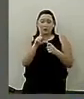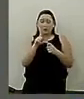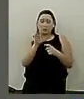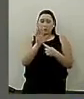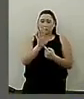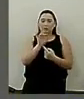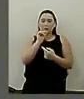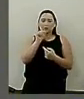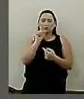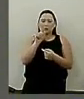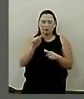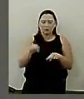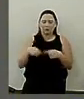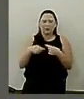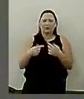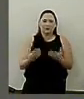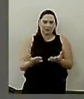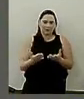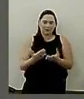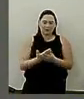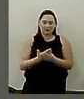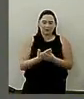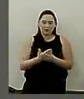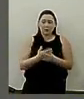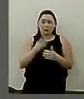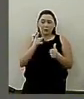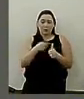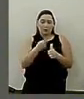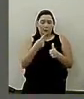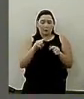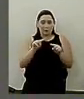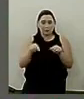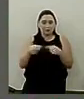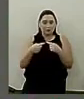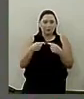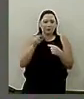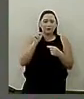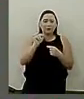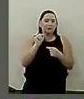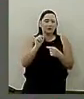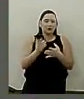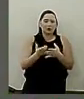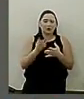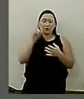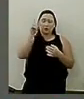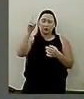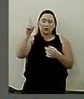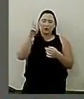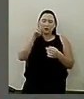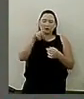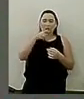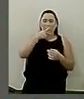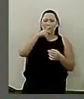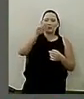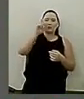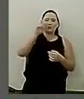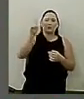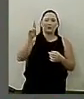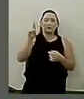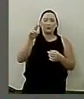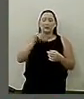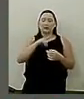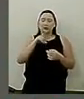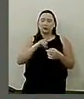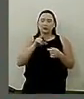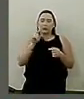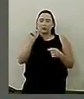desafios, nós vamos trabalhar o primeiro hoje. O primeiro dos desafios é que Deus, o Senhor Jesus, ele